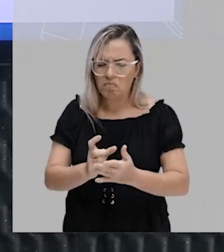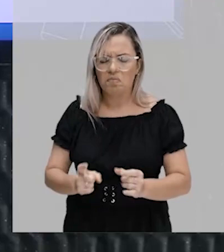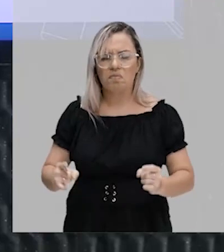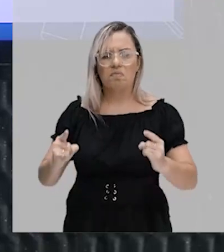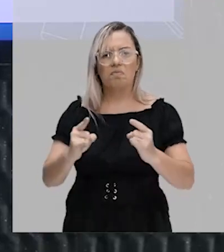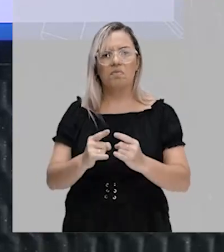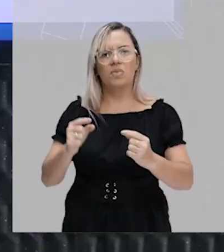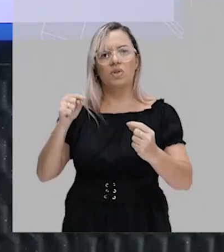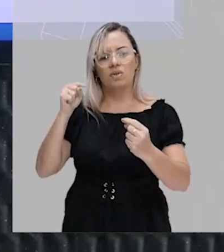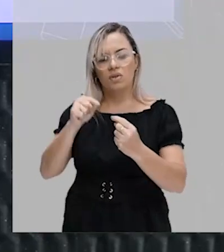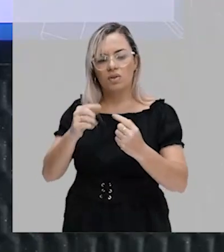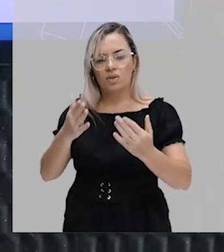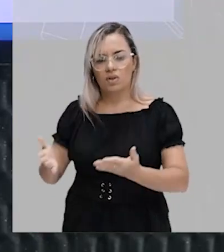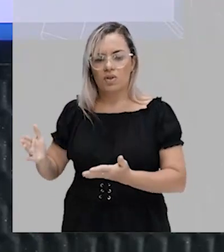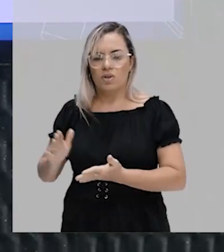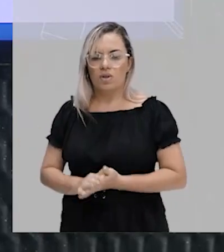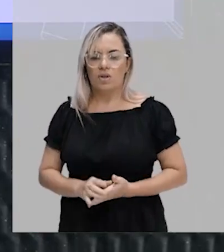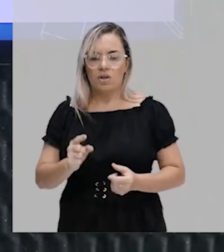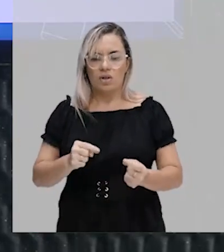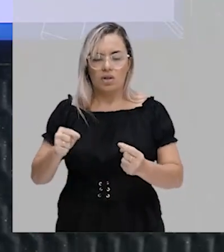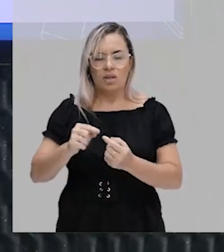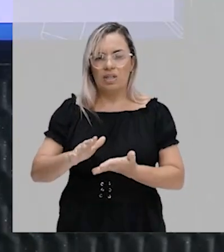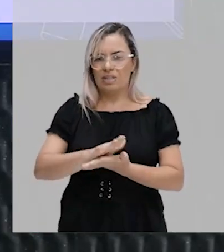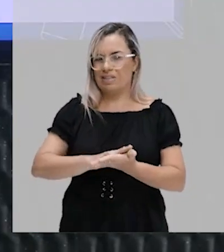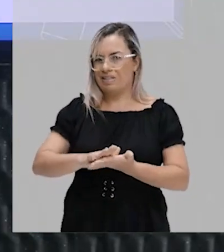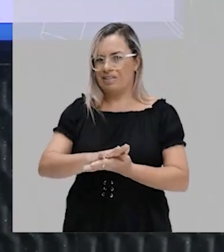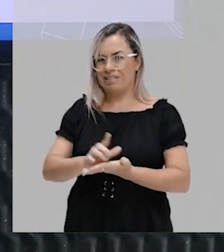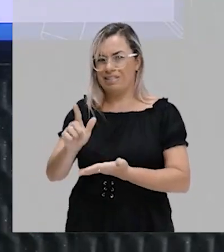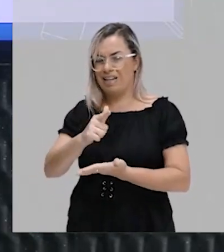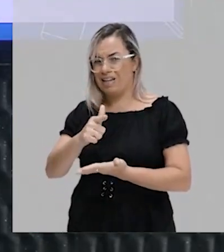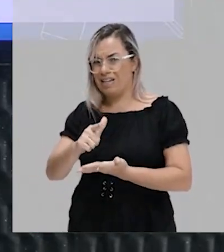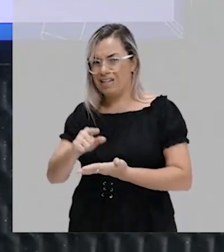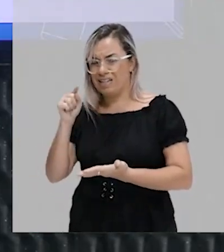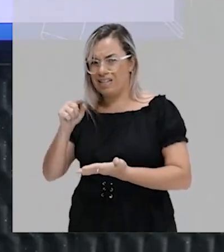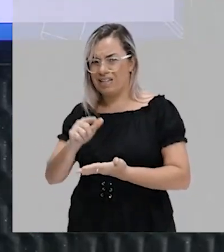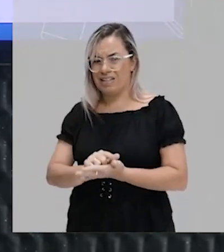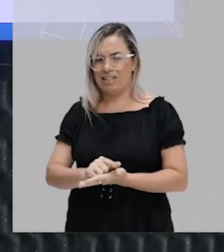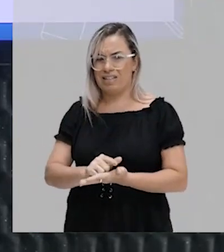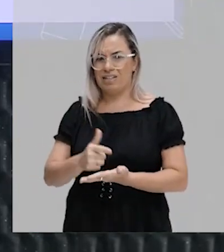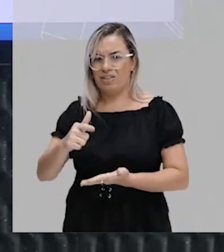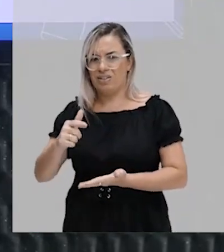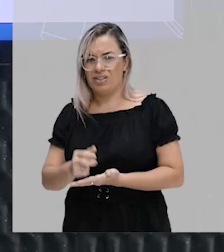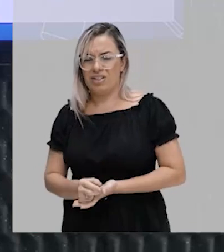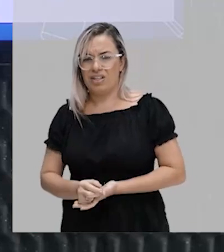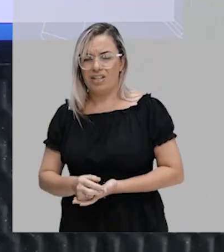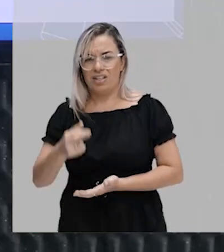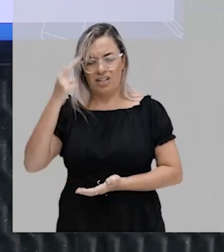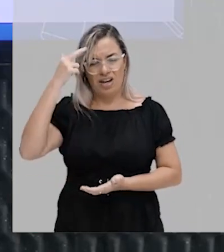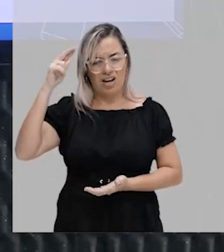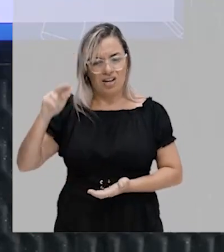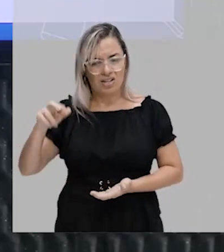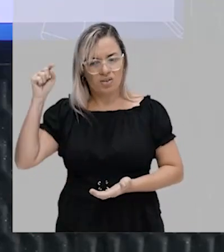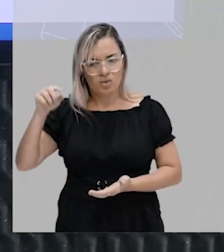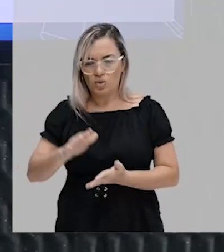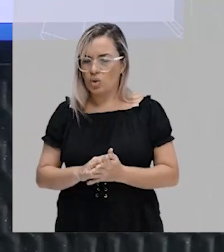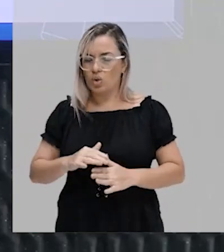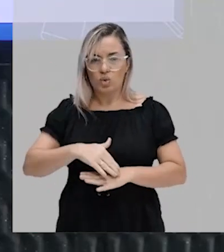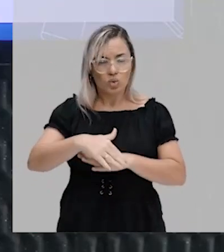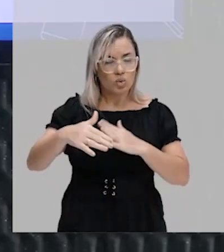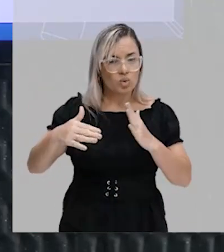Certo? Para o funcionalismo, nada é irracional ou sem significado, ou seja,